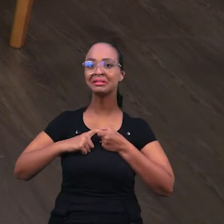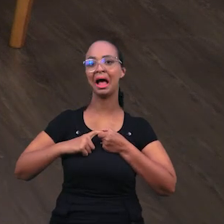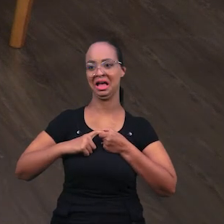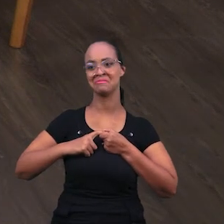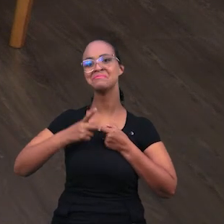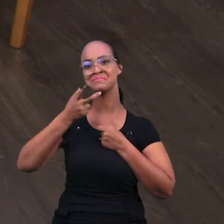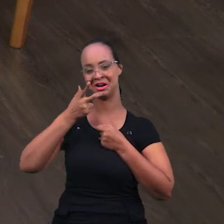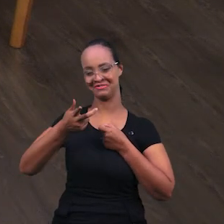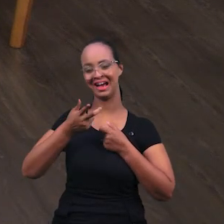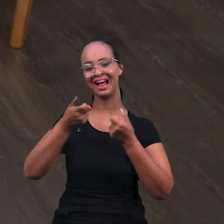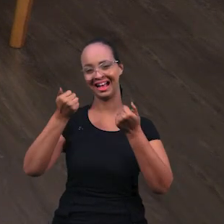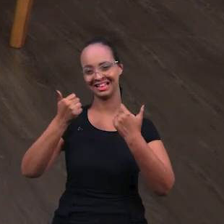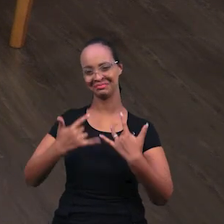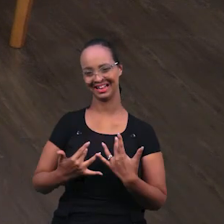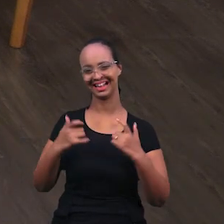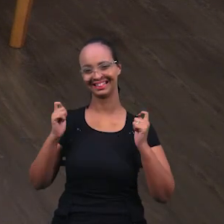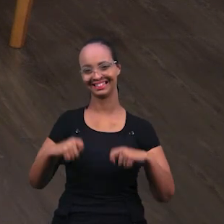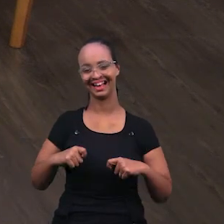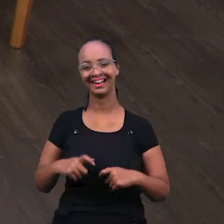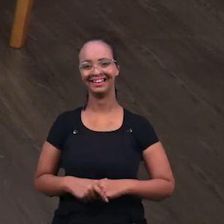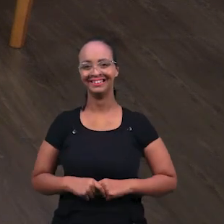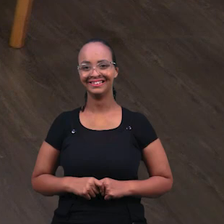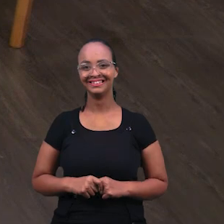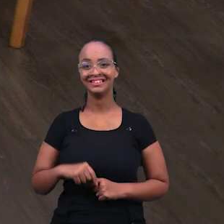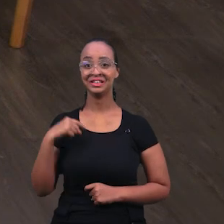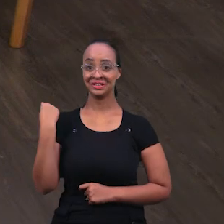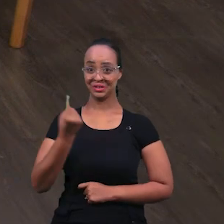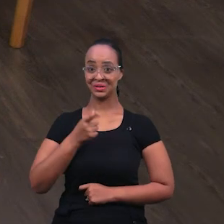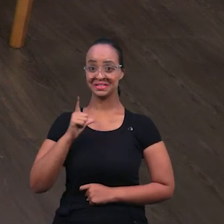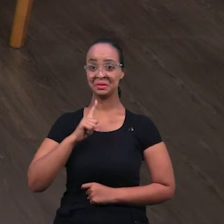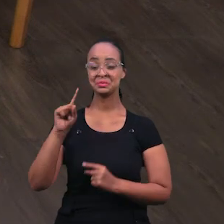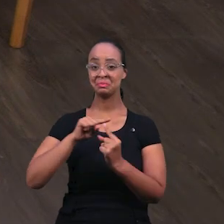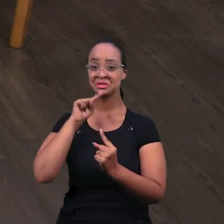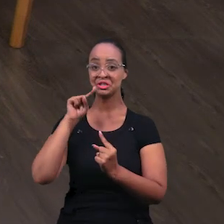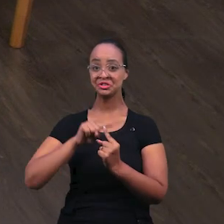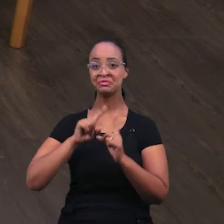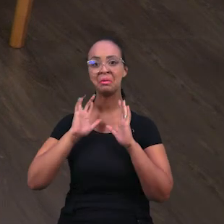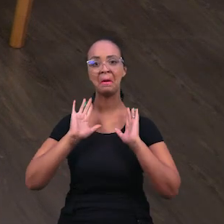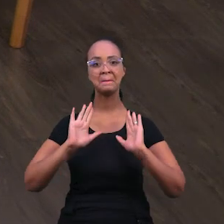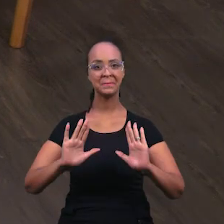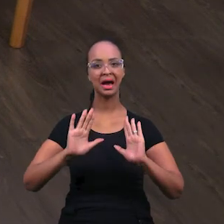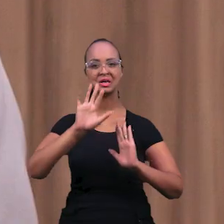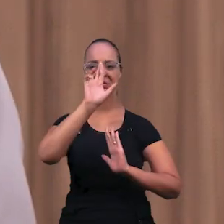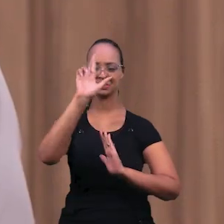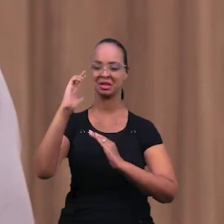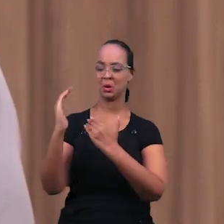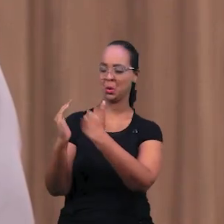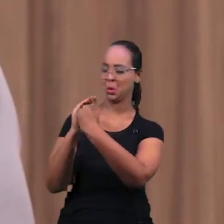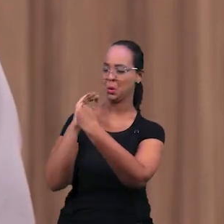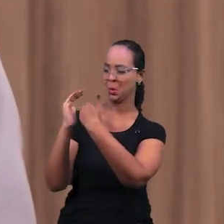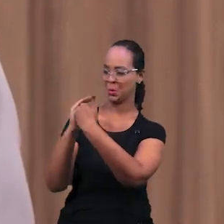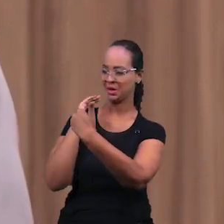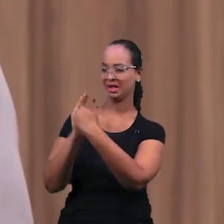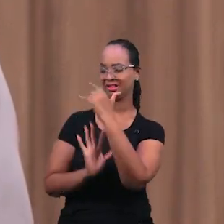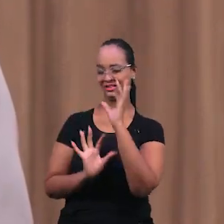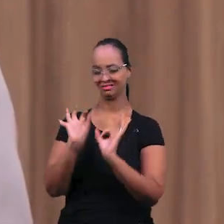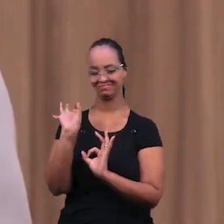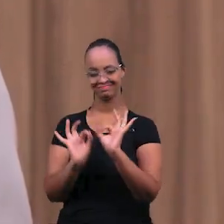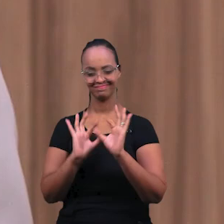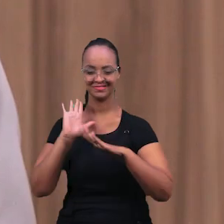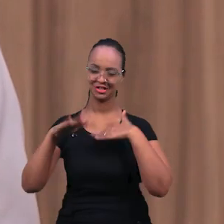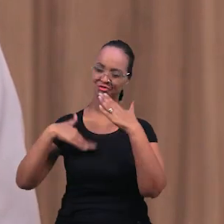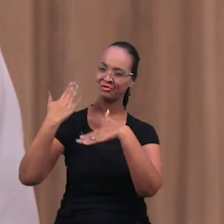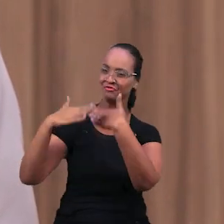falar isso. Na verdade, eu acho que é um pouco essa. A gente tem uma intenção, mas o Senhor vai orientando também o desenvolvimento